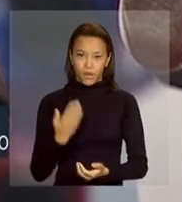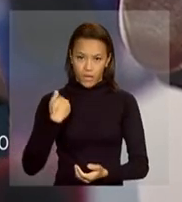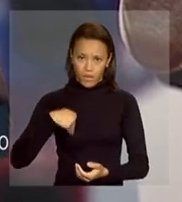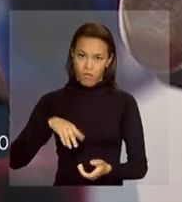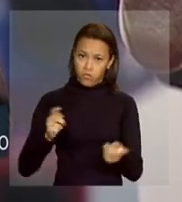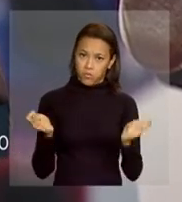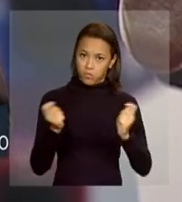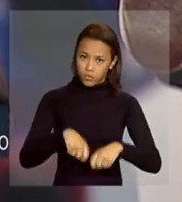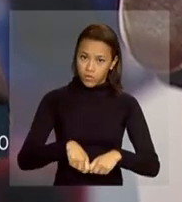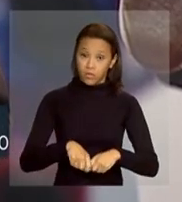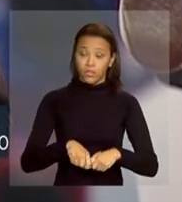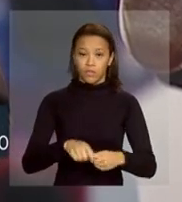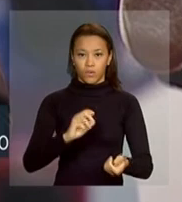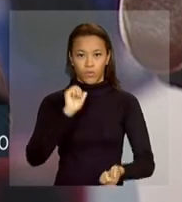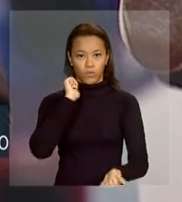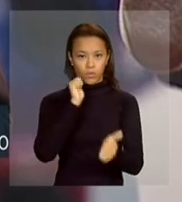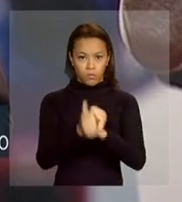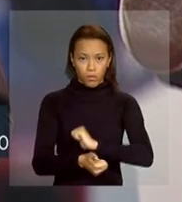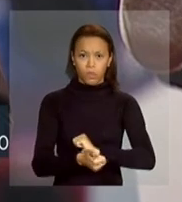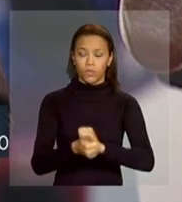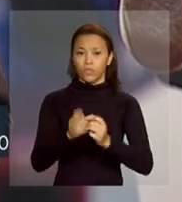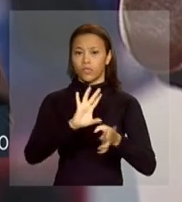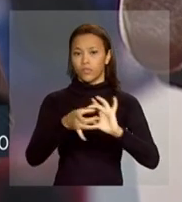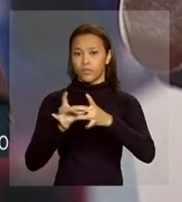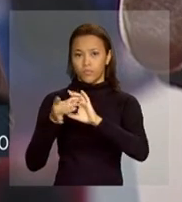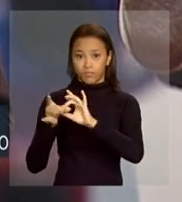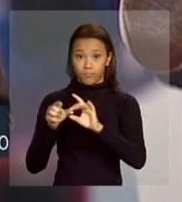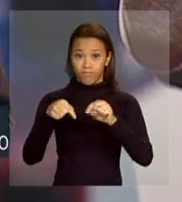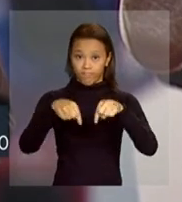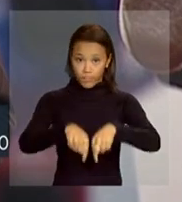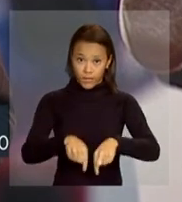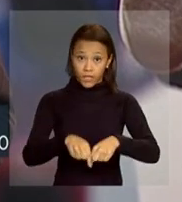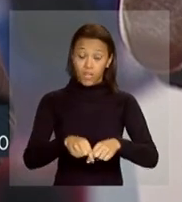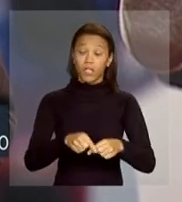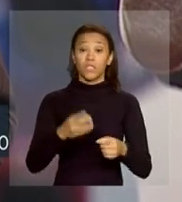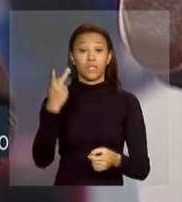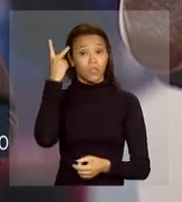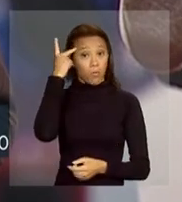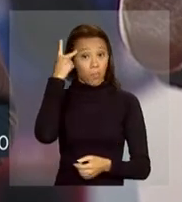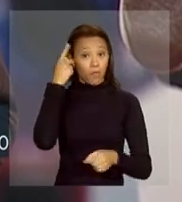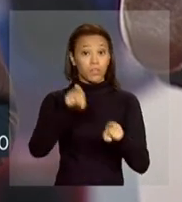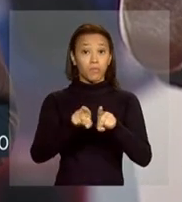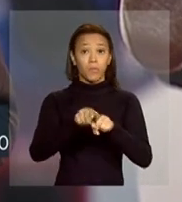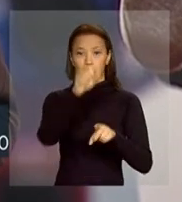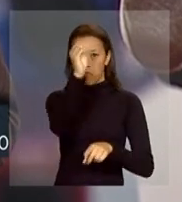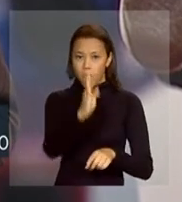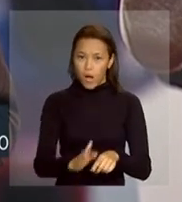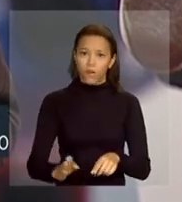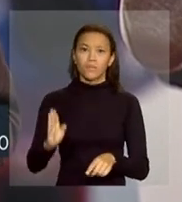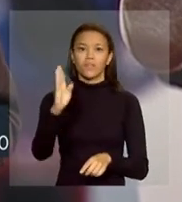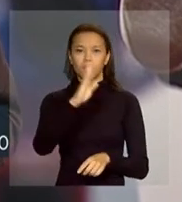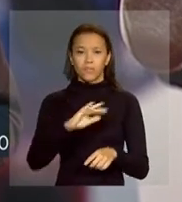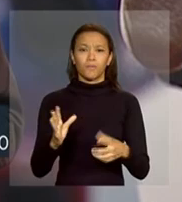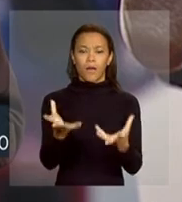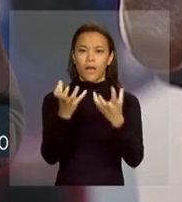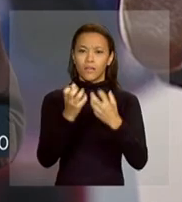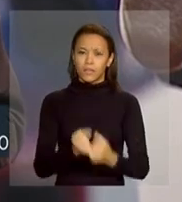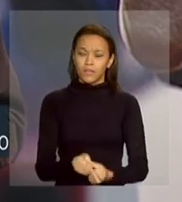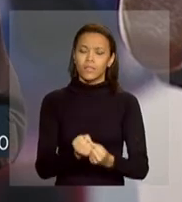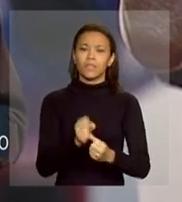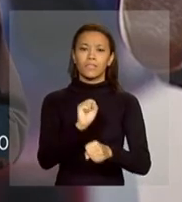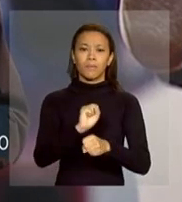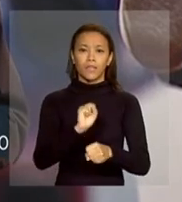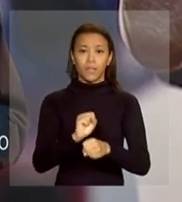desporto paraolímpico para que São Paulo e o Brasil esperem as Olimpíadas de